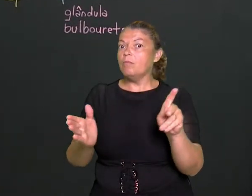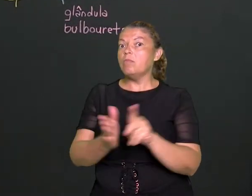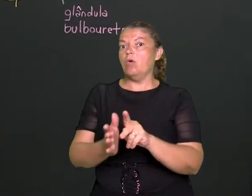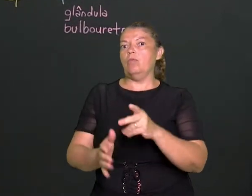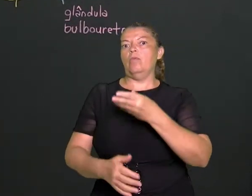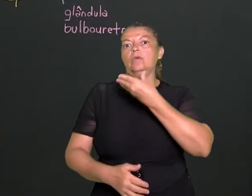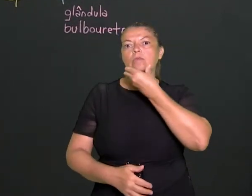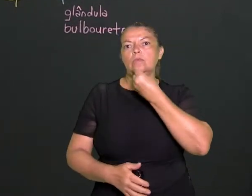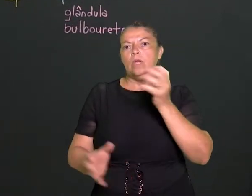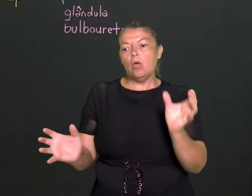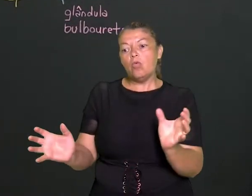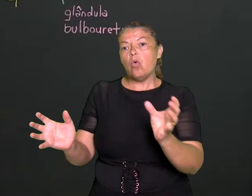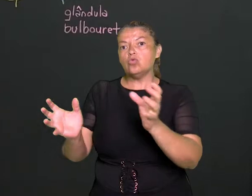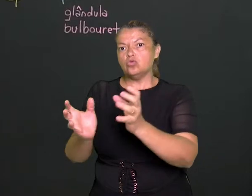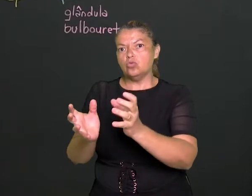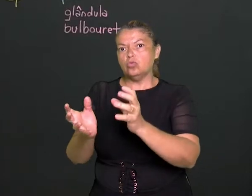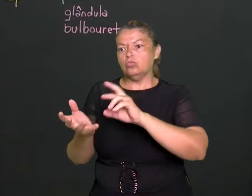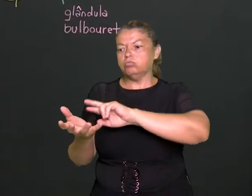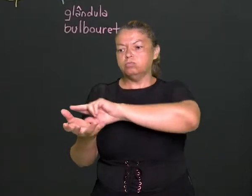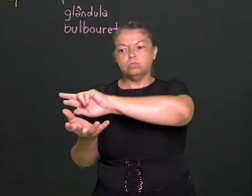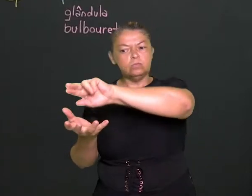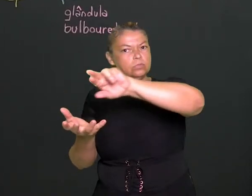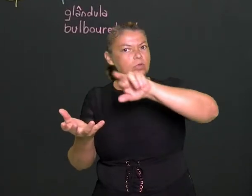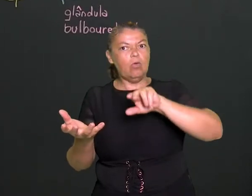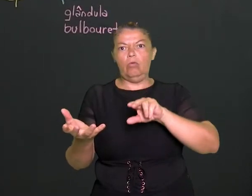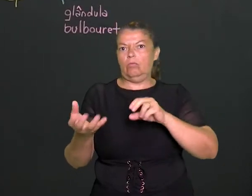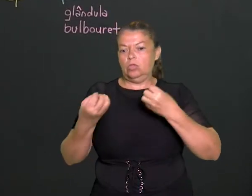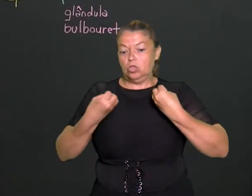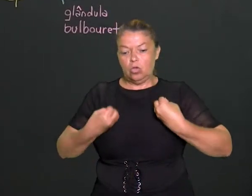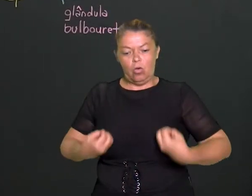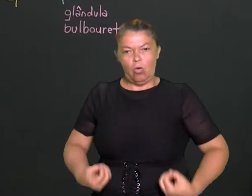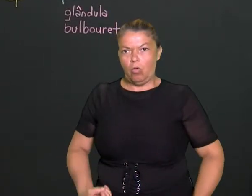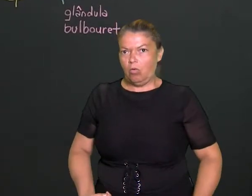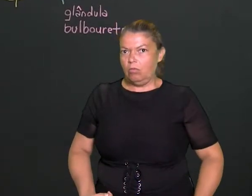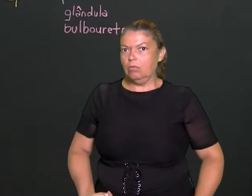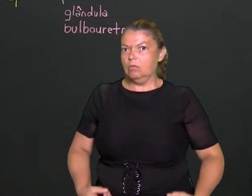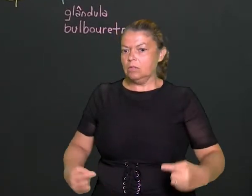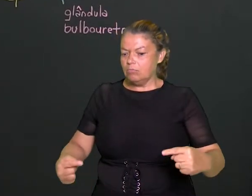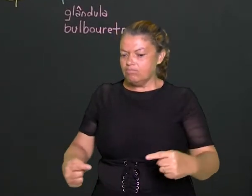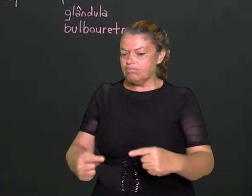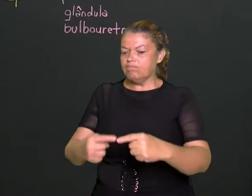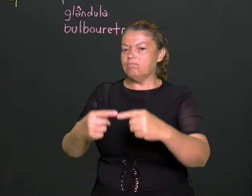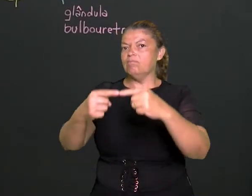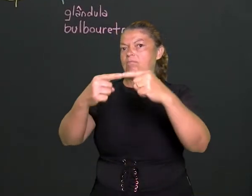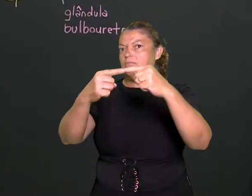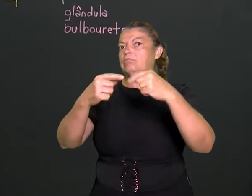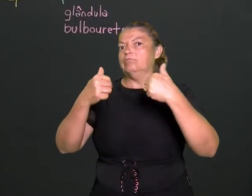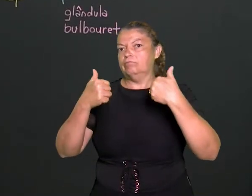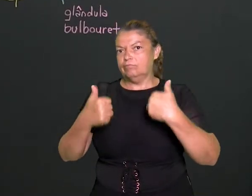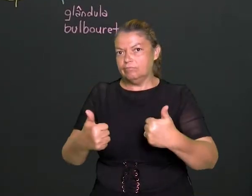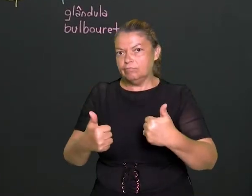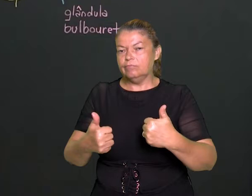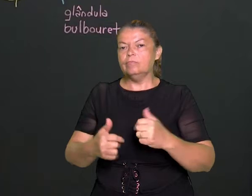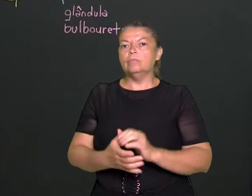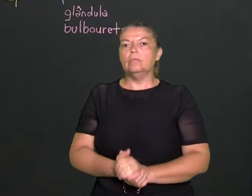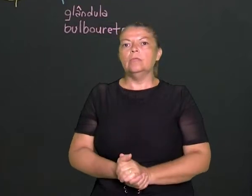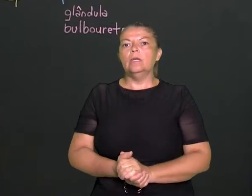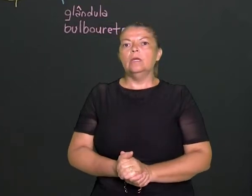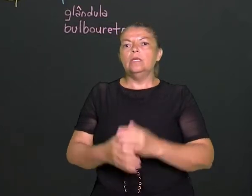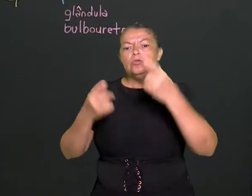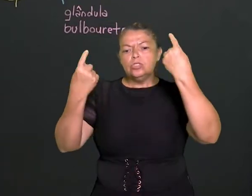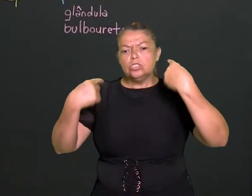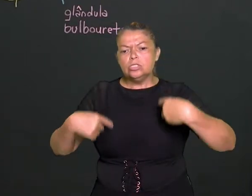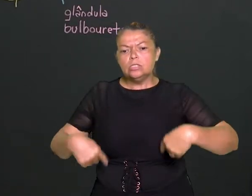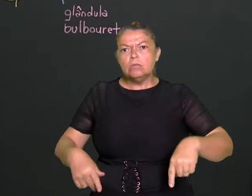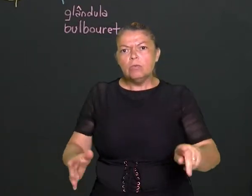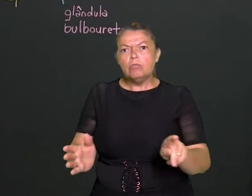Um sistema é um conjunto de órgãos diferentes que trabalham juntos com o mesmo propósito. Logo, sistema